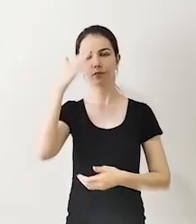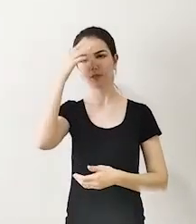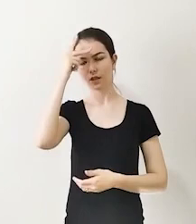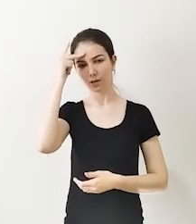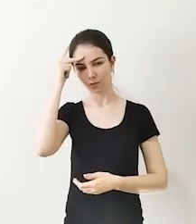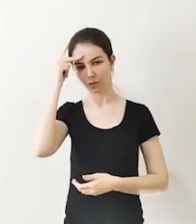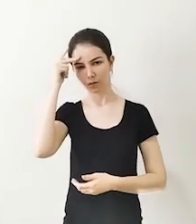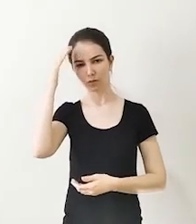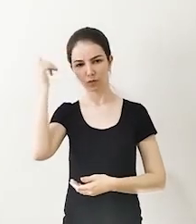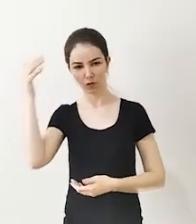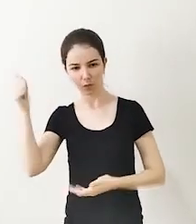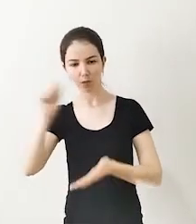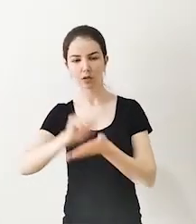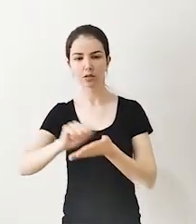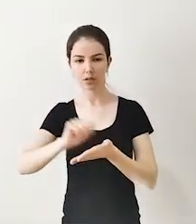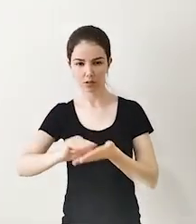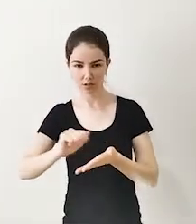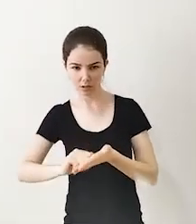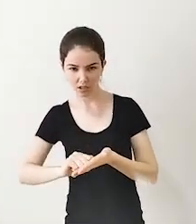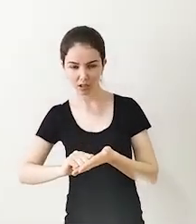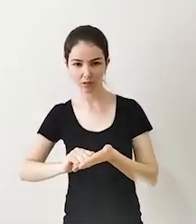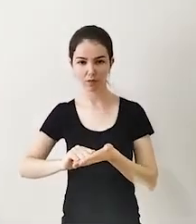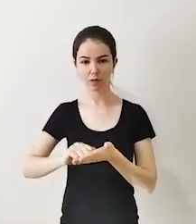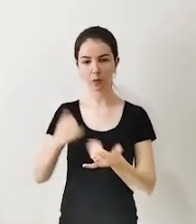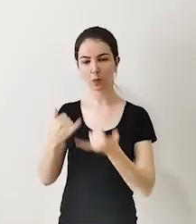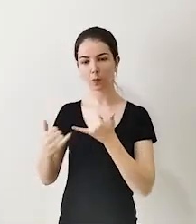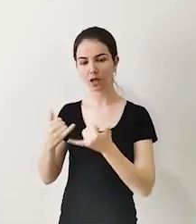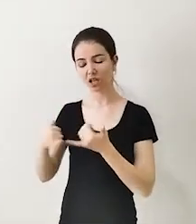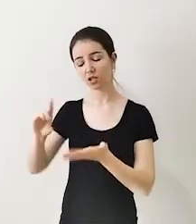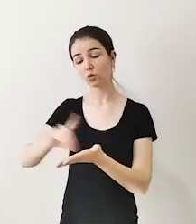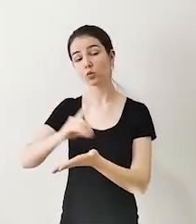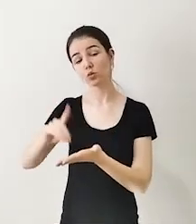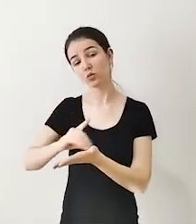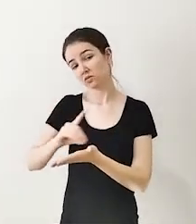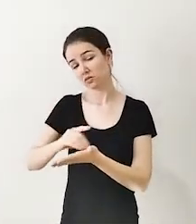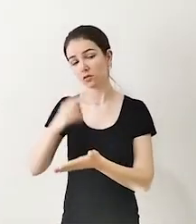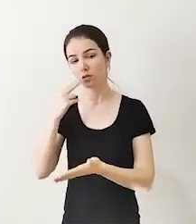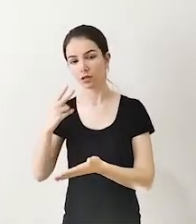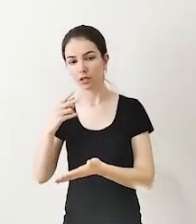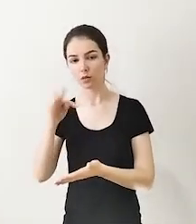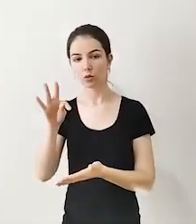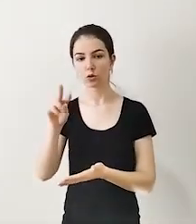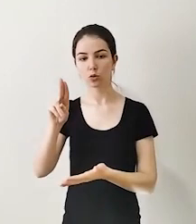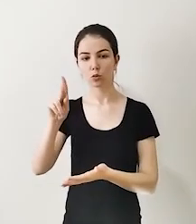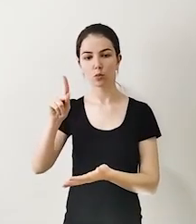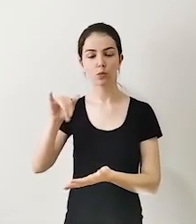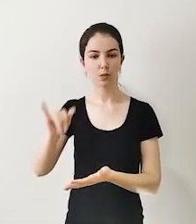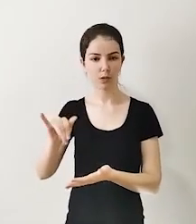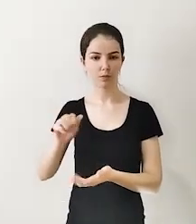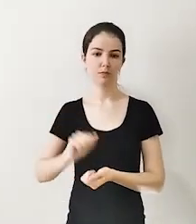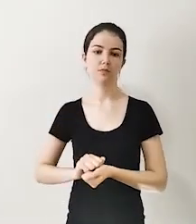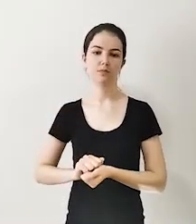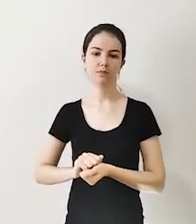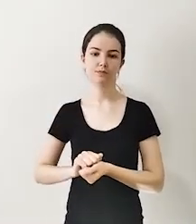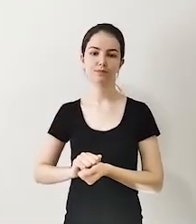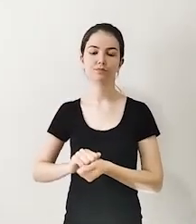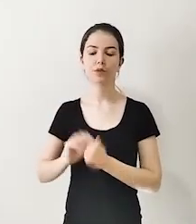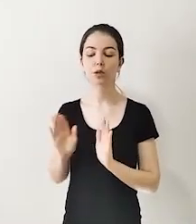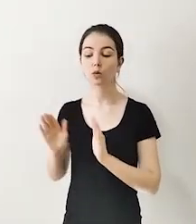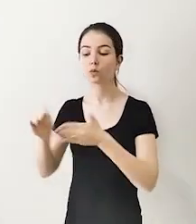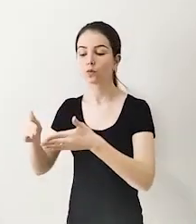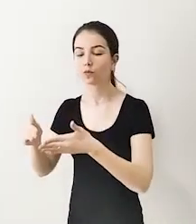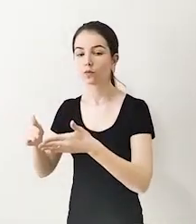mais usada no Brasil, que no caso ele escreveu aí, né, um dicionário, digamos assim, da língua tupi. E isso tudo com o